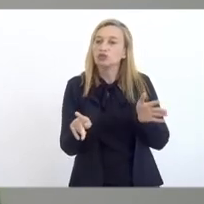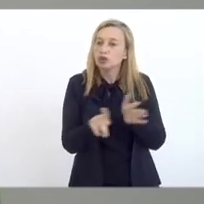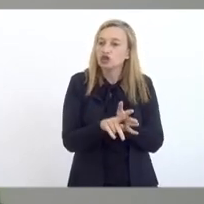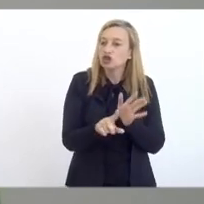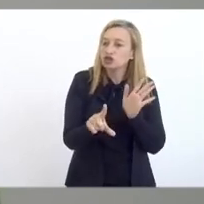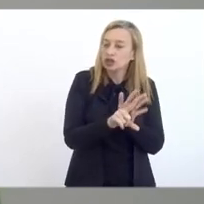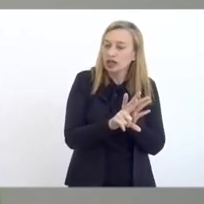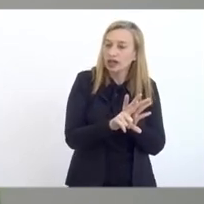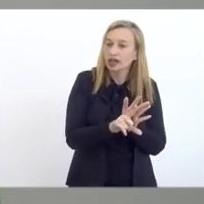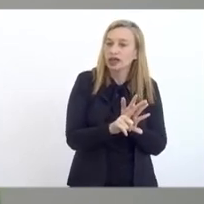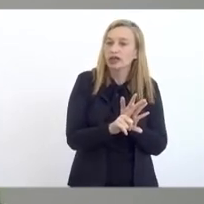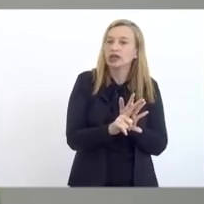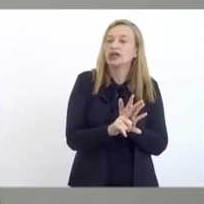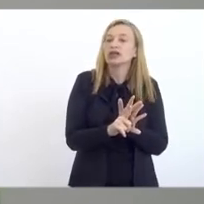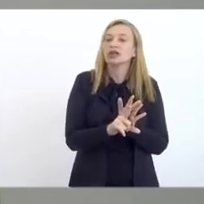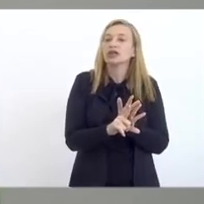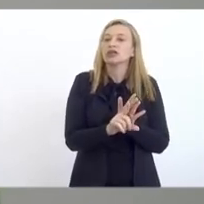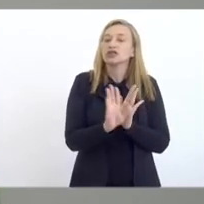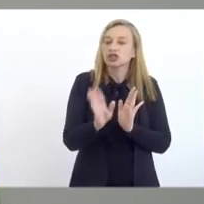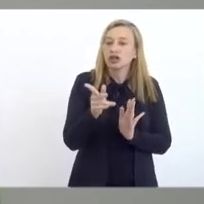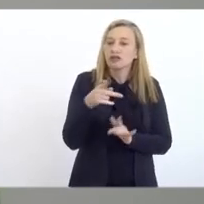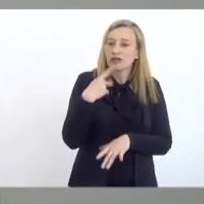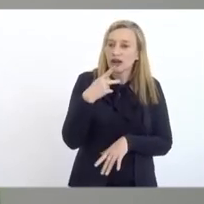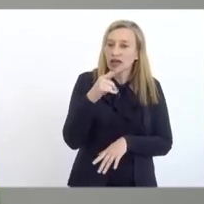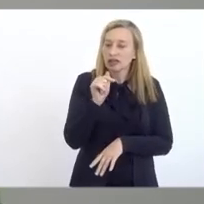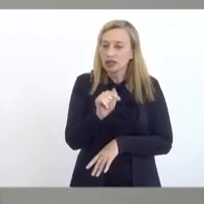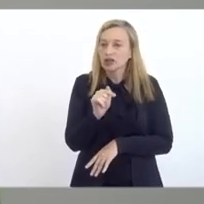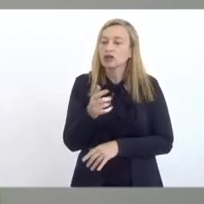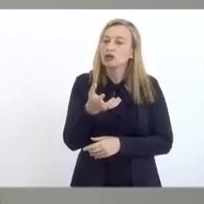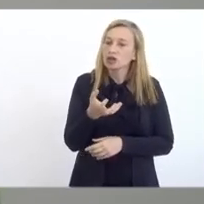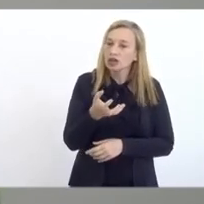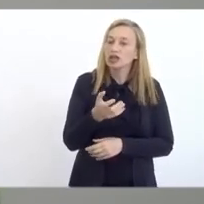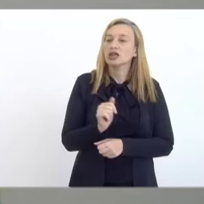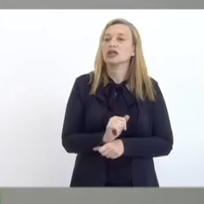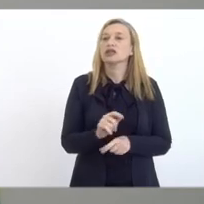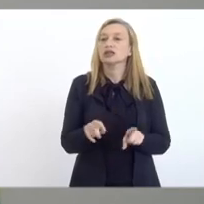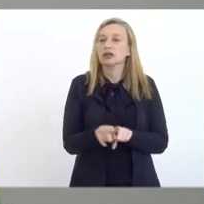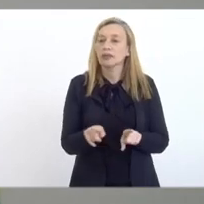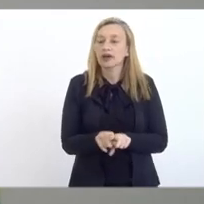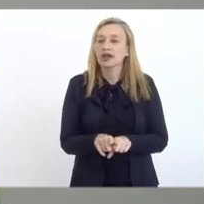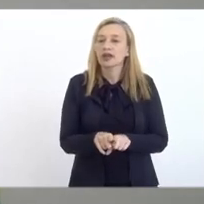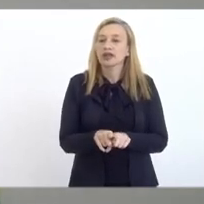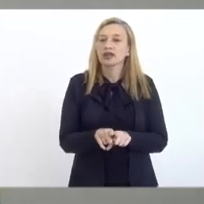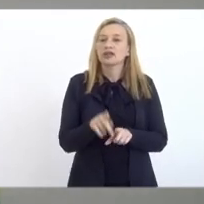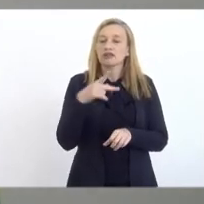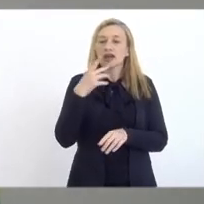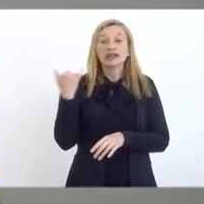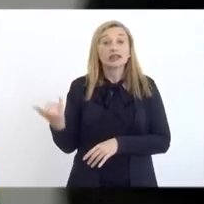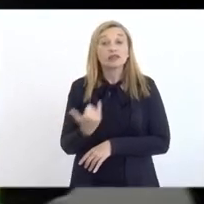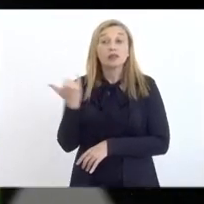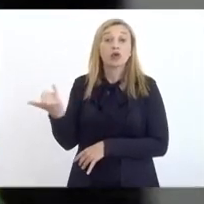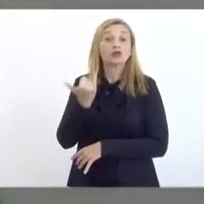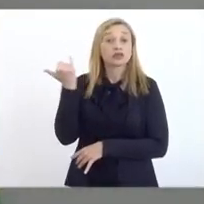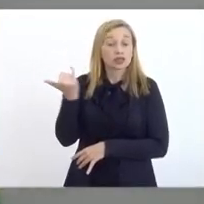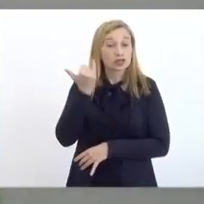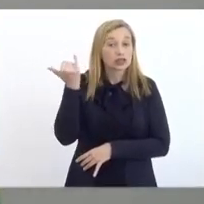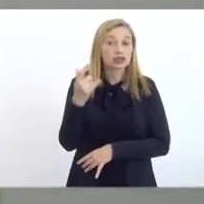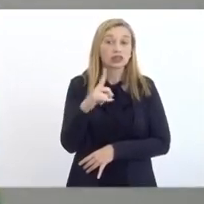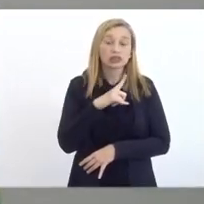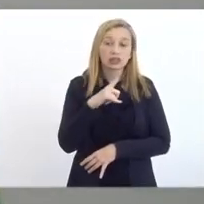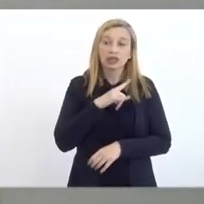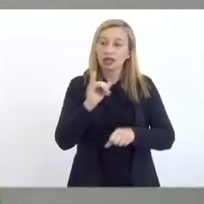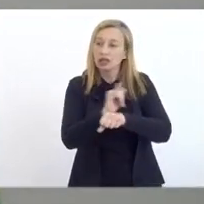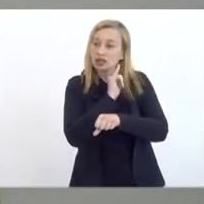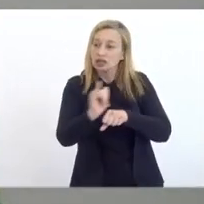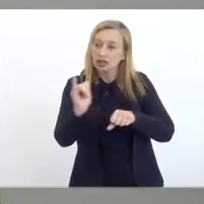lei aqui previstos, né, eu queria fazer algumas menções aqui à importância de ter isso